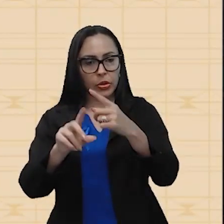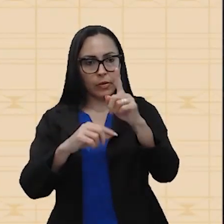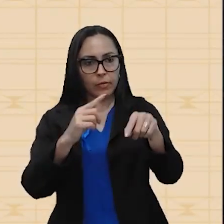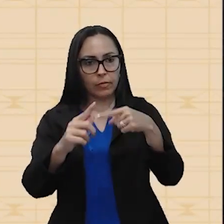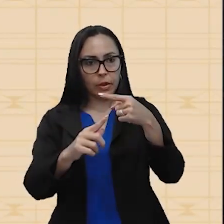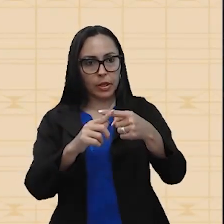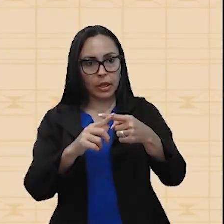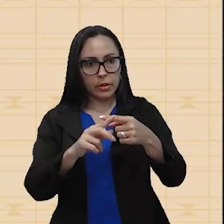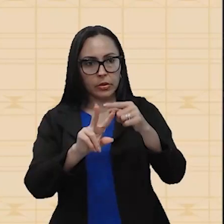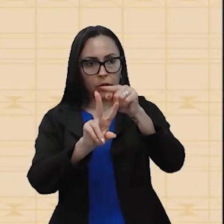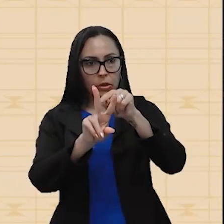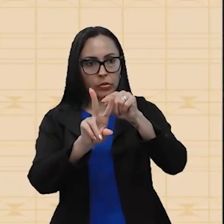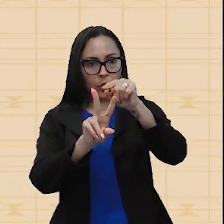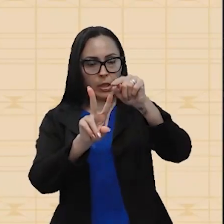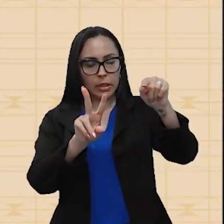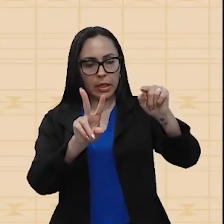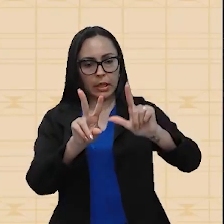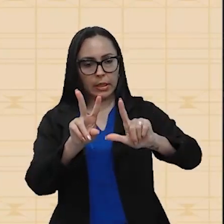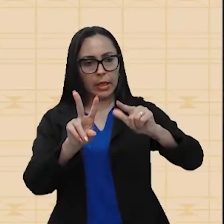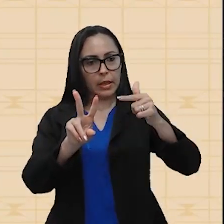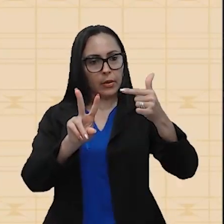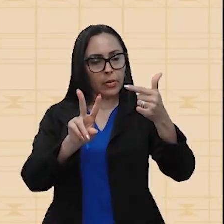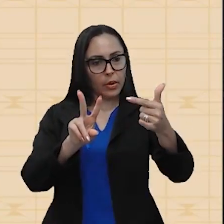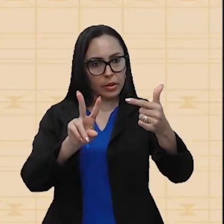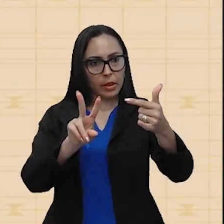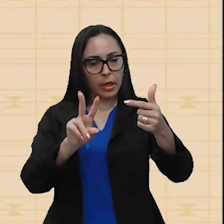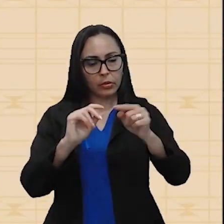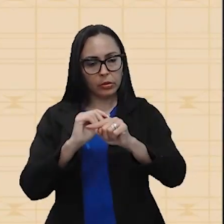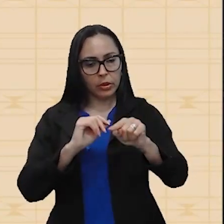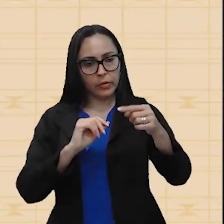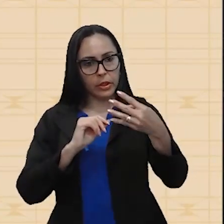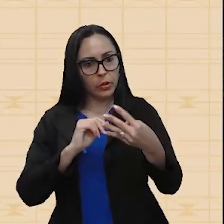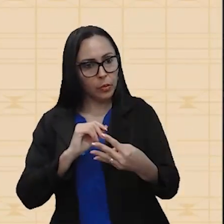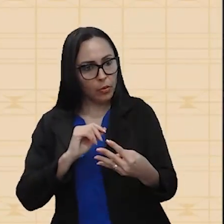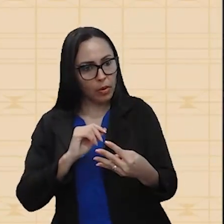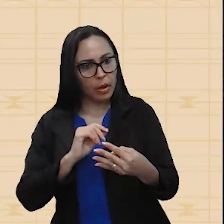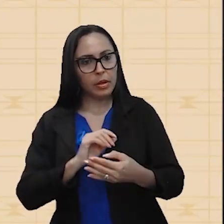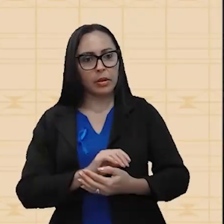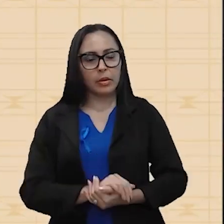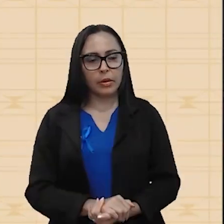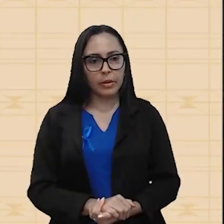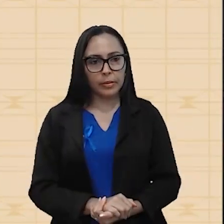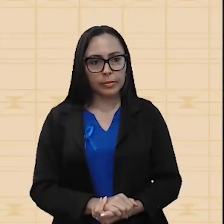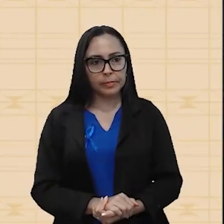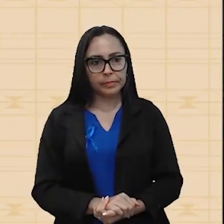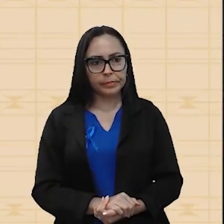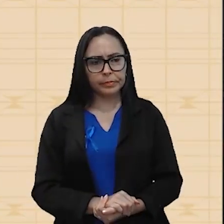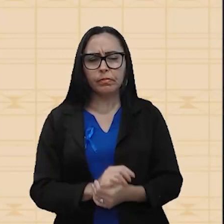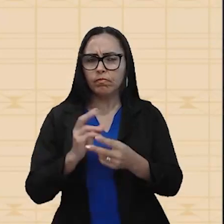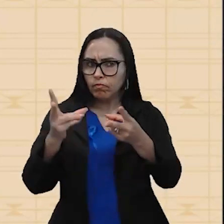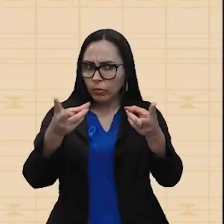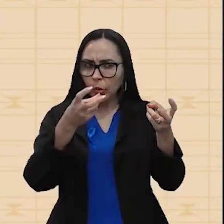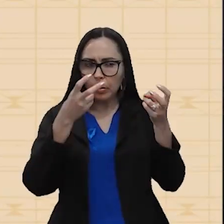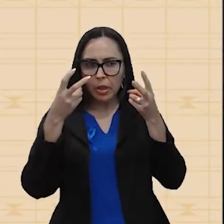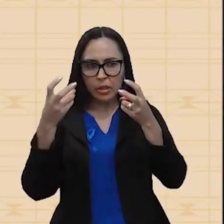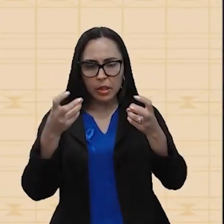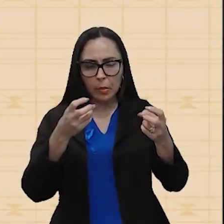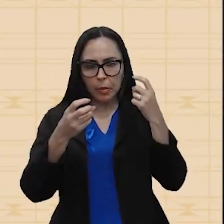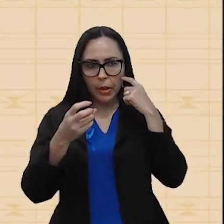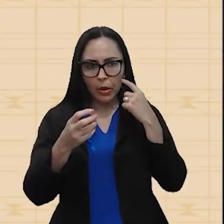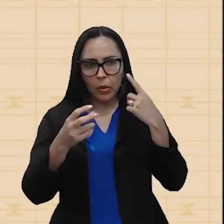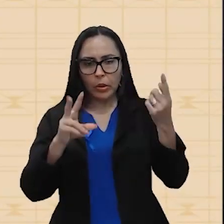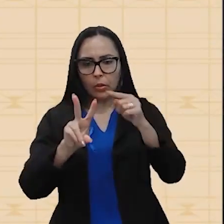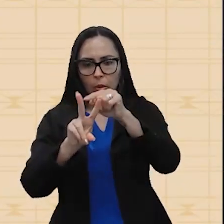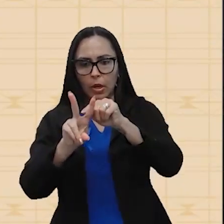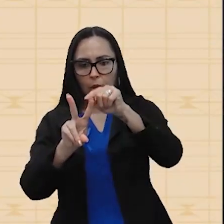do L ao quadrado dividido pela raiz quadrada do número 4. Tu percebe que aí o 4 tem raiz exata e